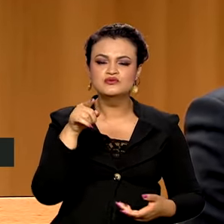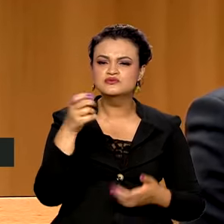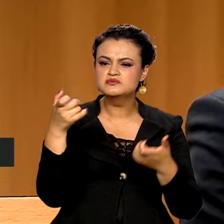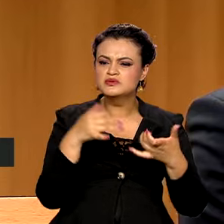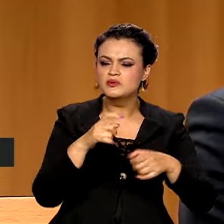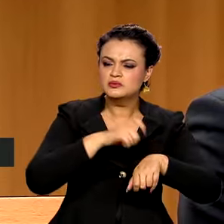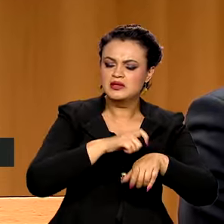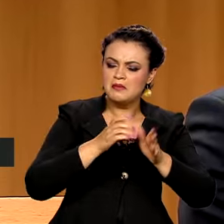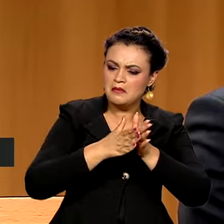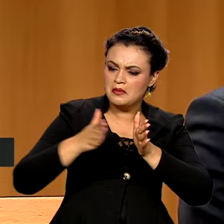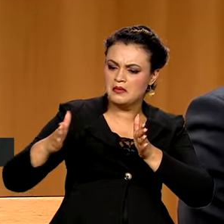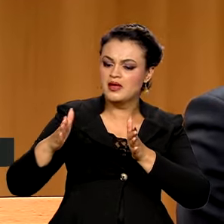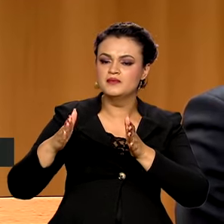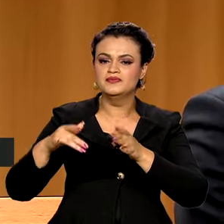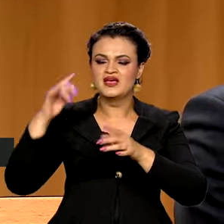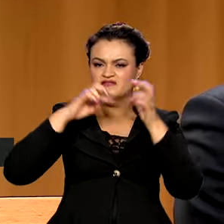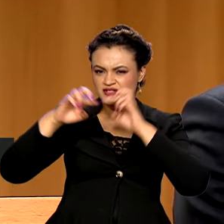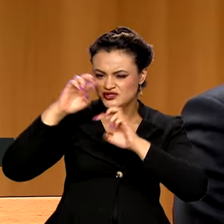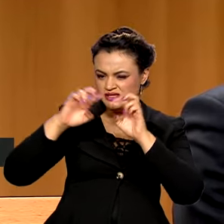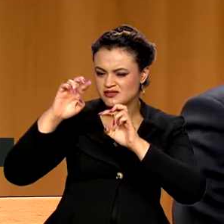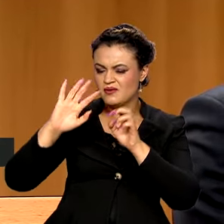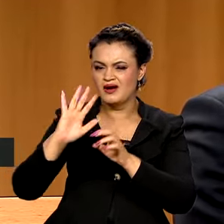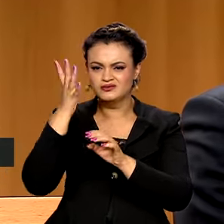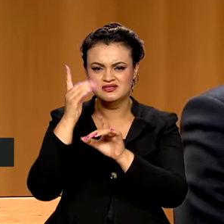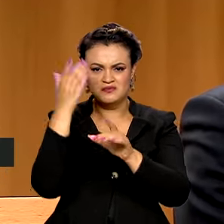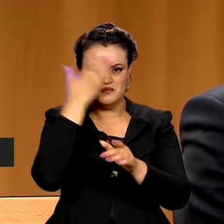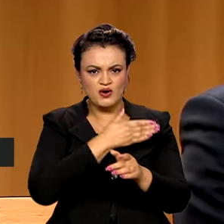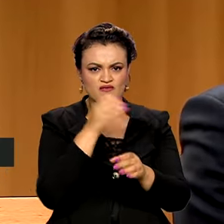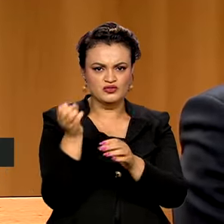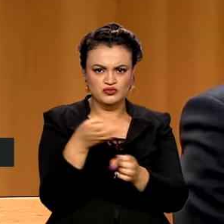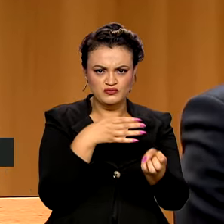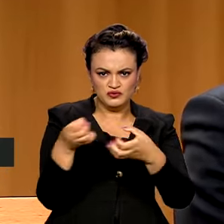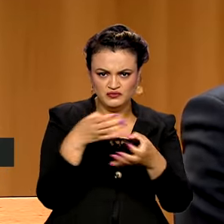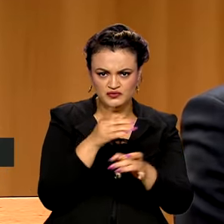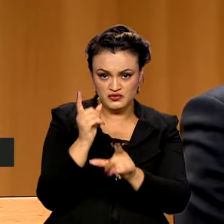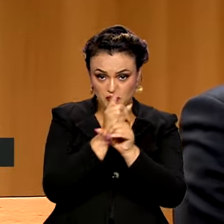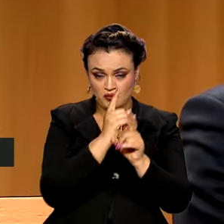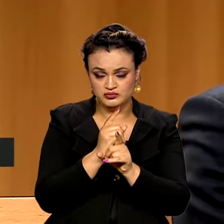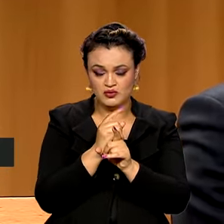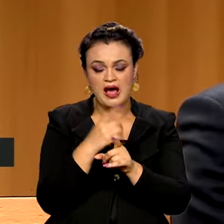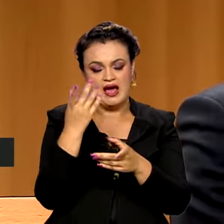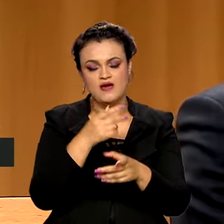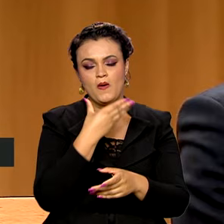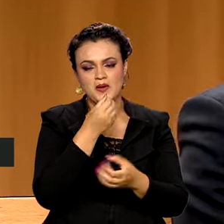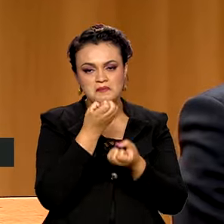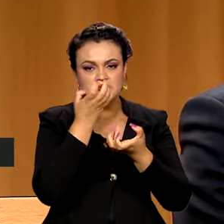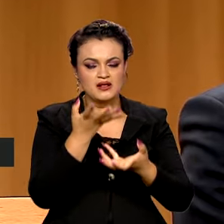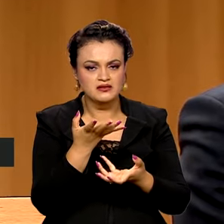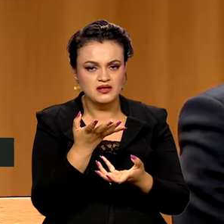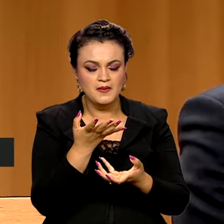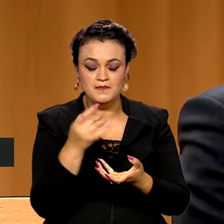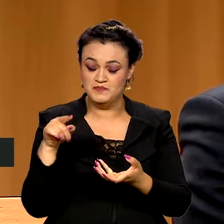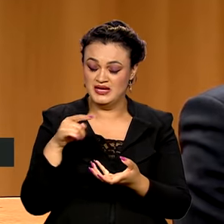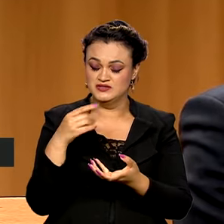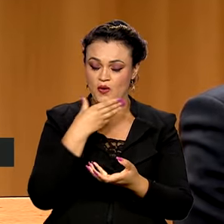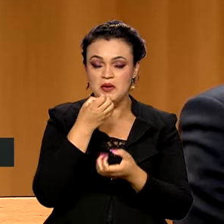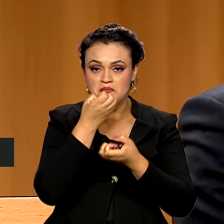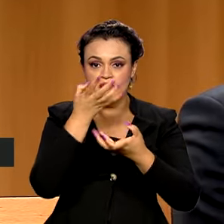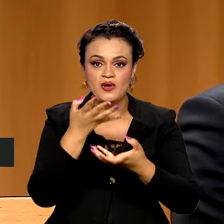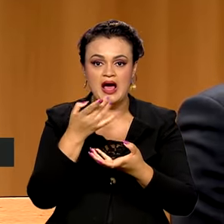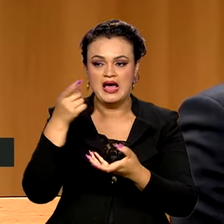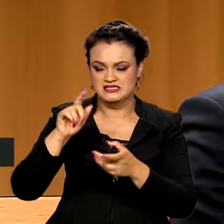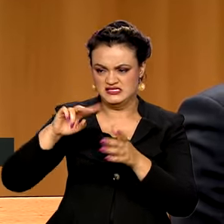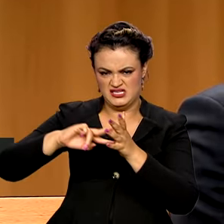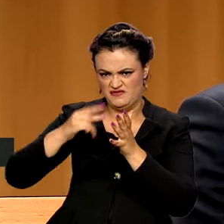do tempo a investigação chegou a novas provas que levou à delação. E não que a delação está levando a novas provas. Eu queria